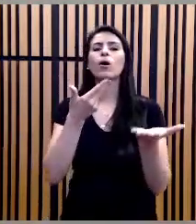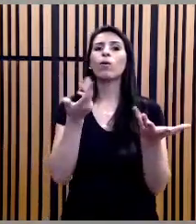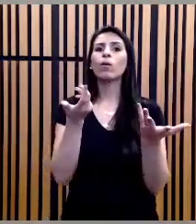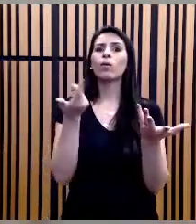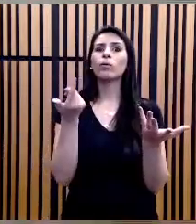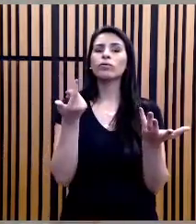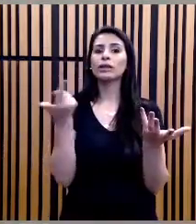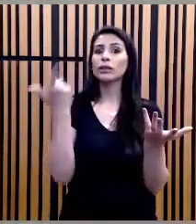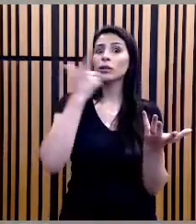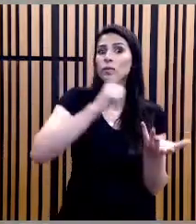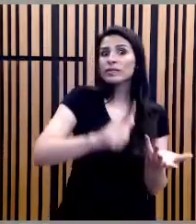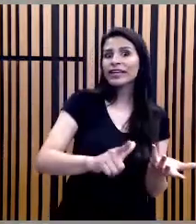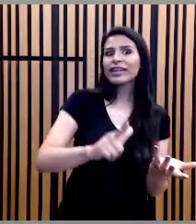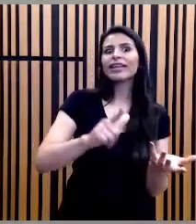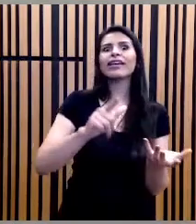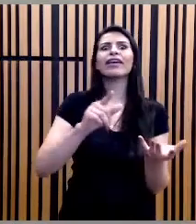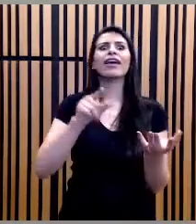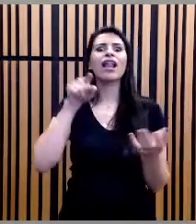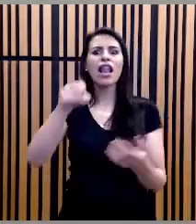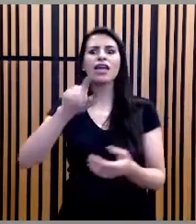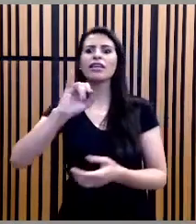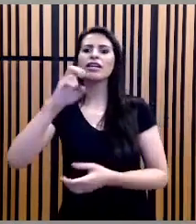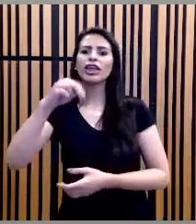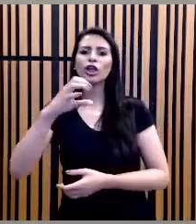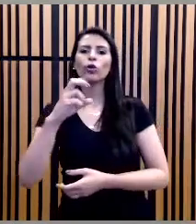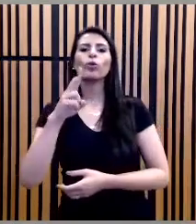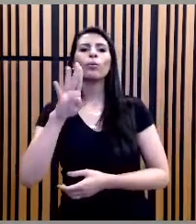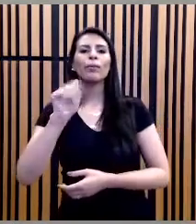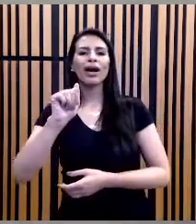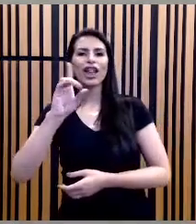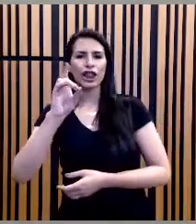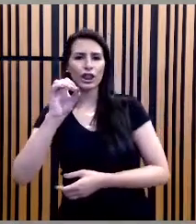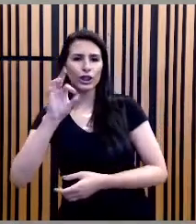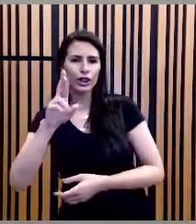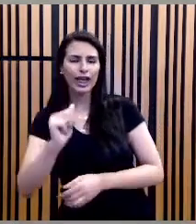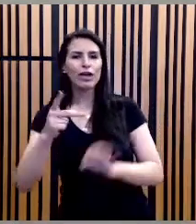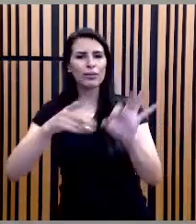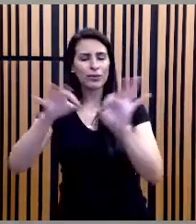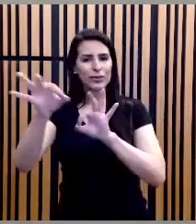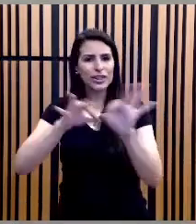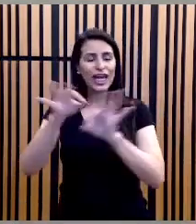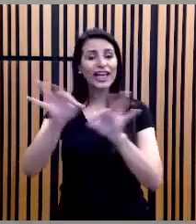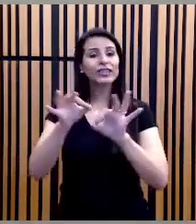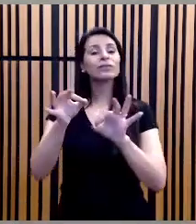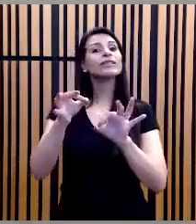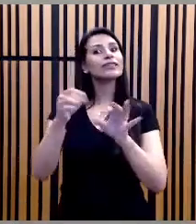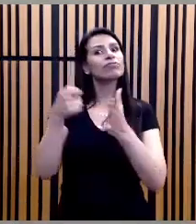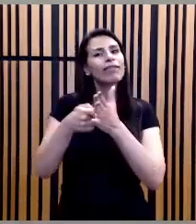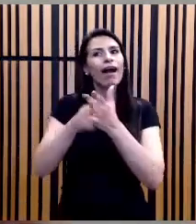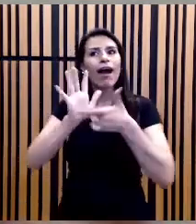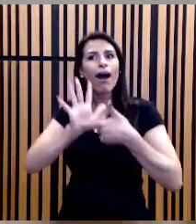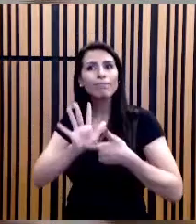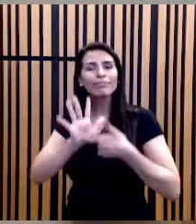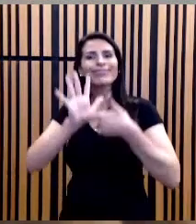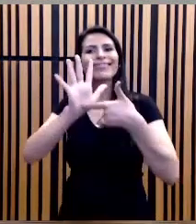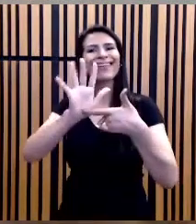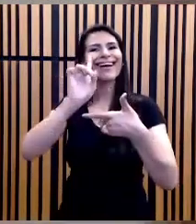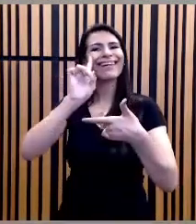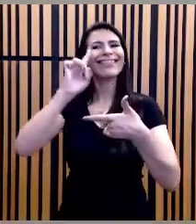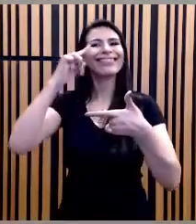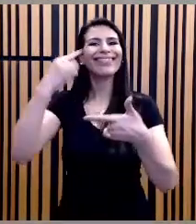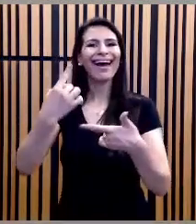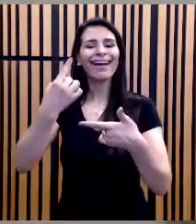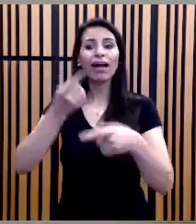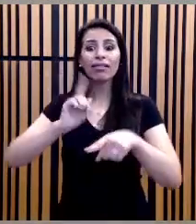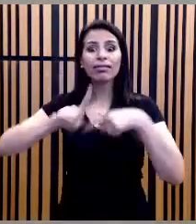incubadora, digamos, chegar nesse ambiente de inovação que a Unisinos tem, sentar, apresentar a tua ideia e daqui a pouco aí